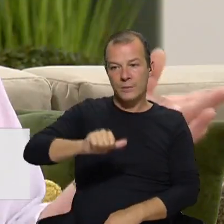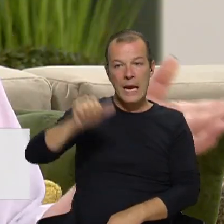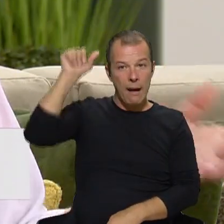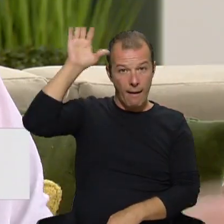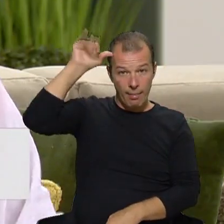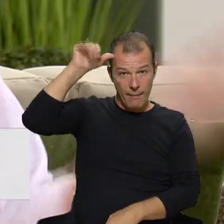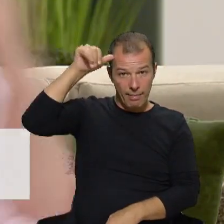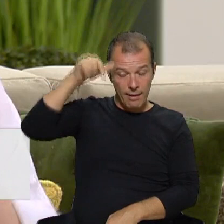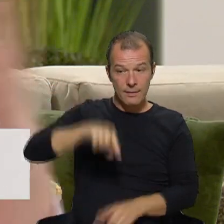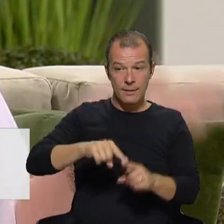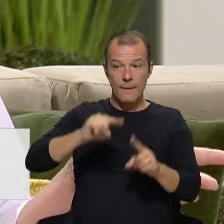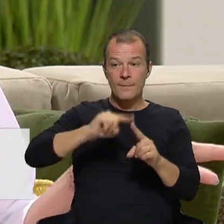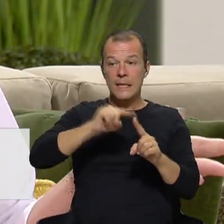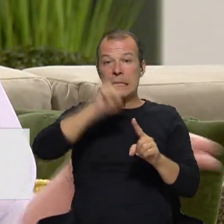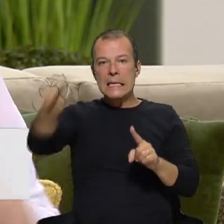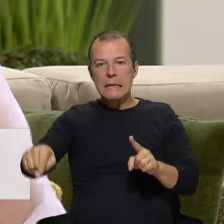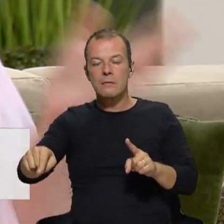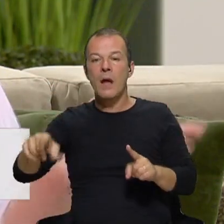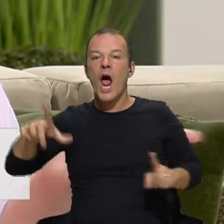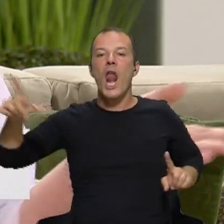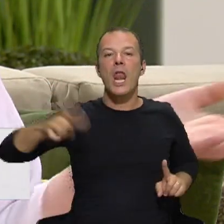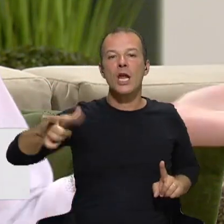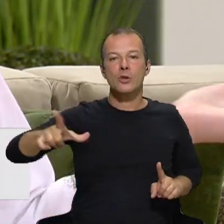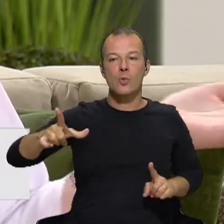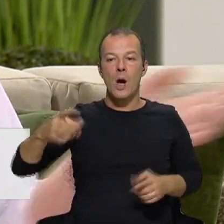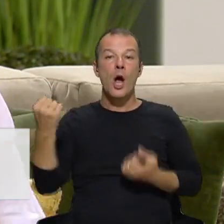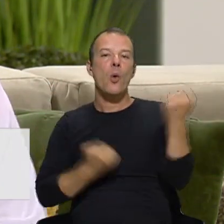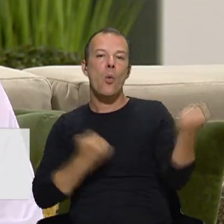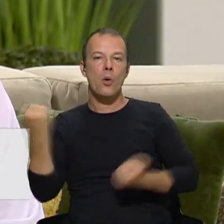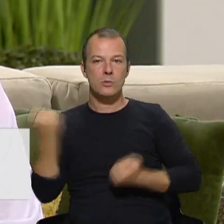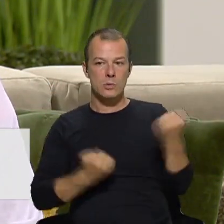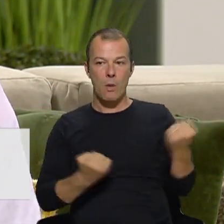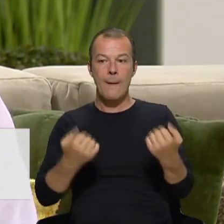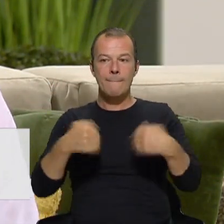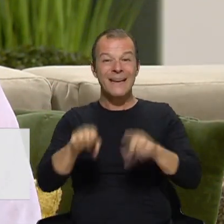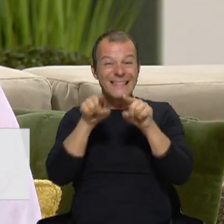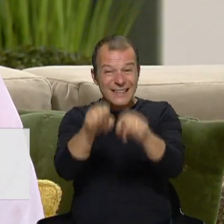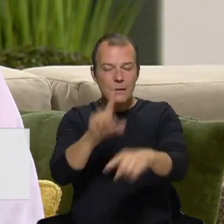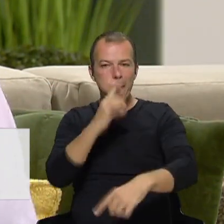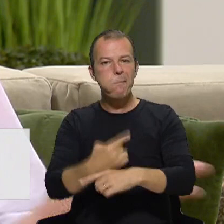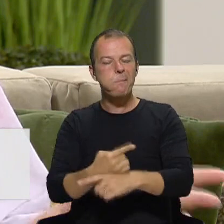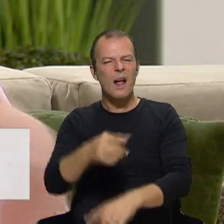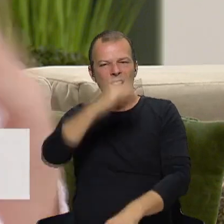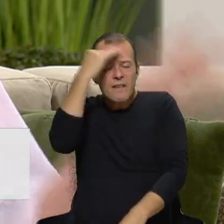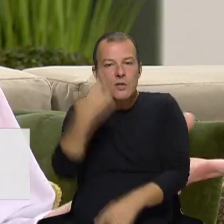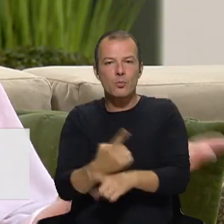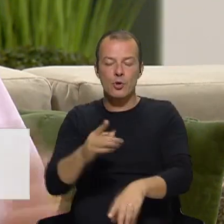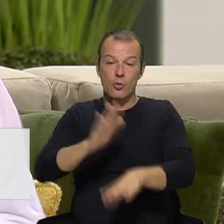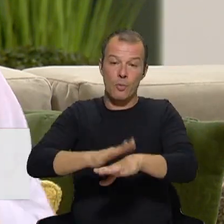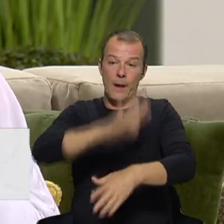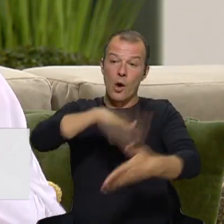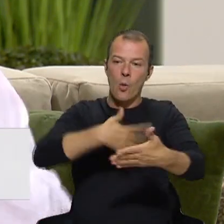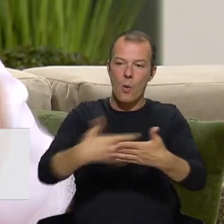mais perto, e ir para Lisboa. Mas fazer até, a condução. Mas até isto é difícil, porque lá está, os